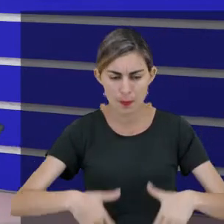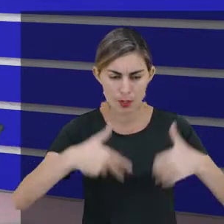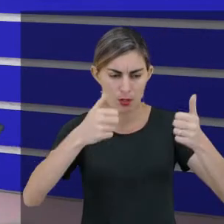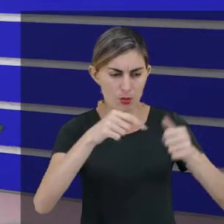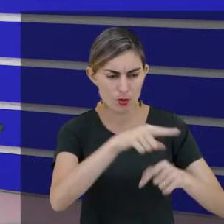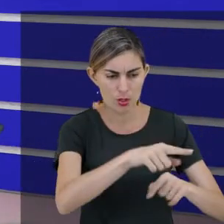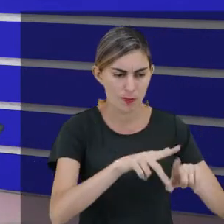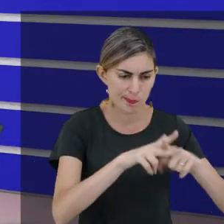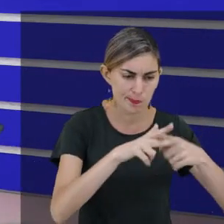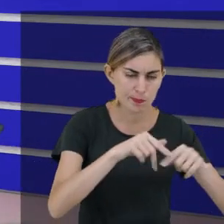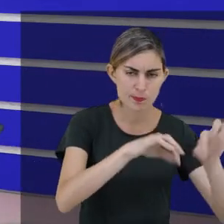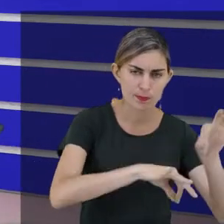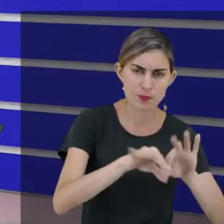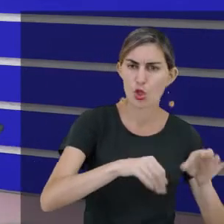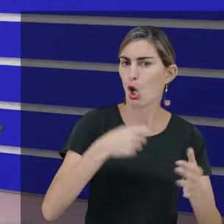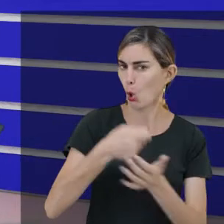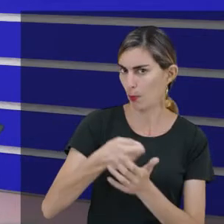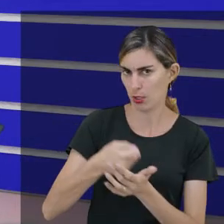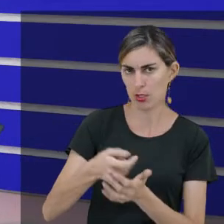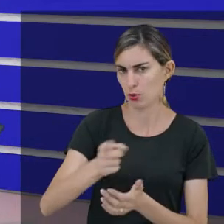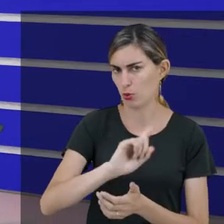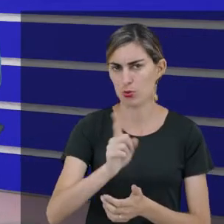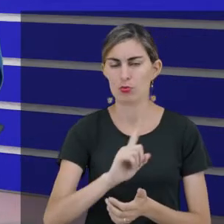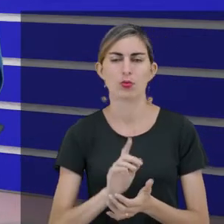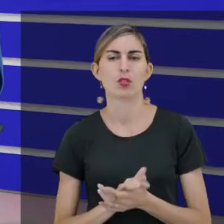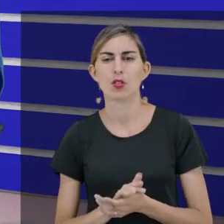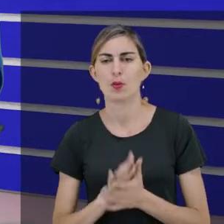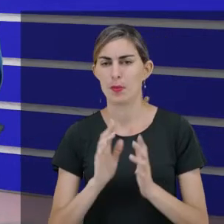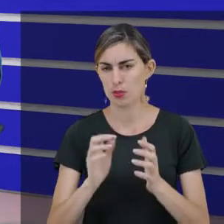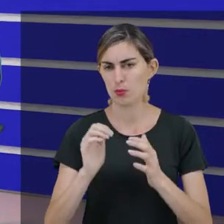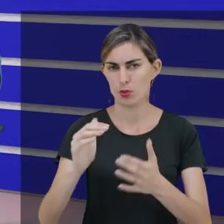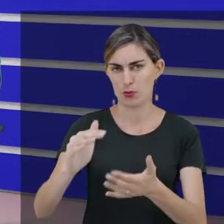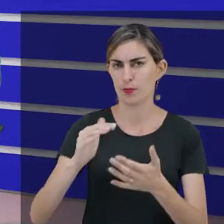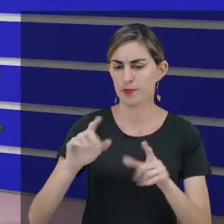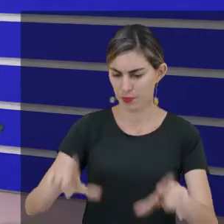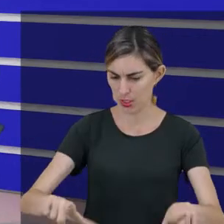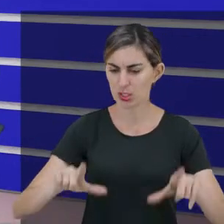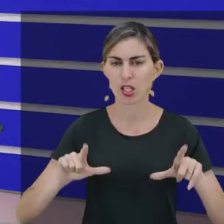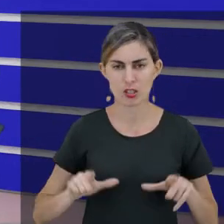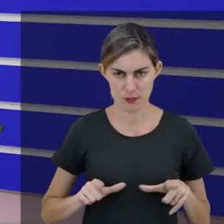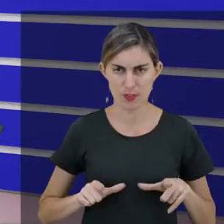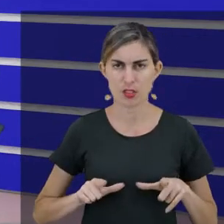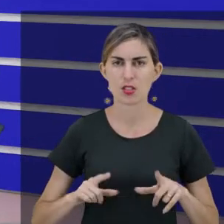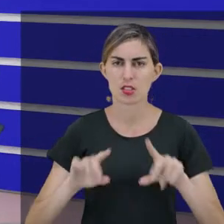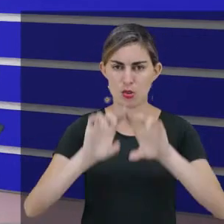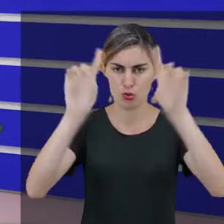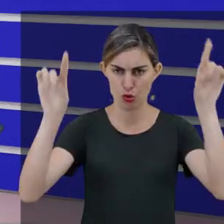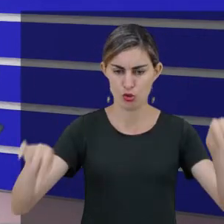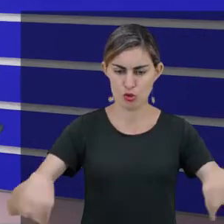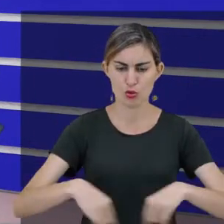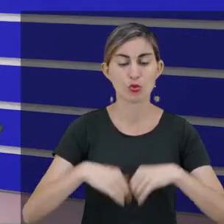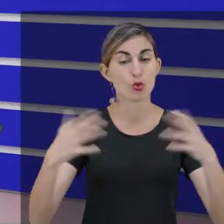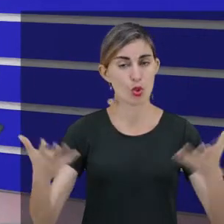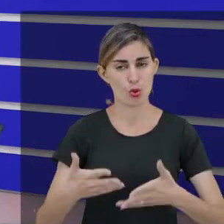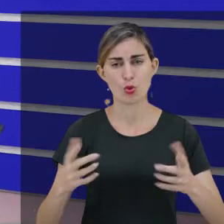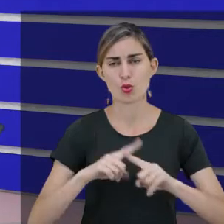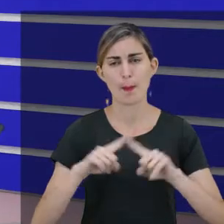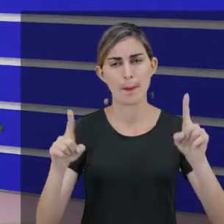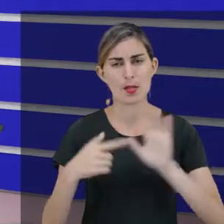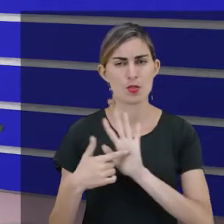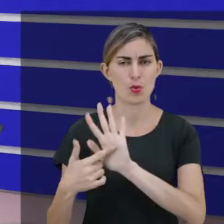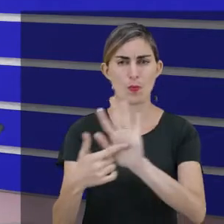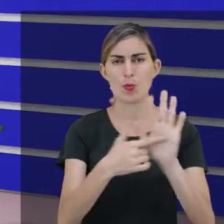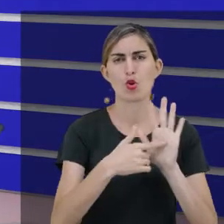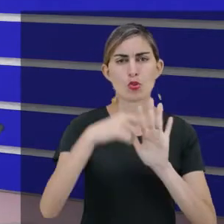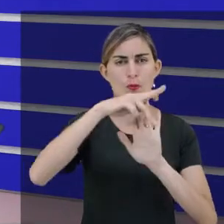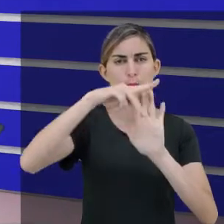de infraestrutura que não é obrigatório, eu posso receber uma certificação com a estrutura que eu tenho hoje, mas que eu mostre que eu tenho um